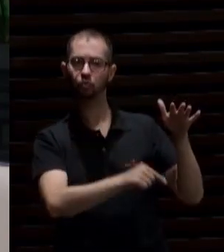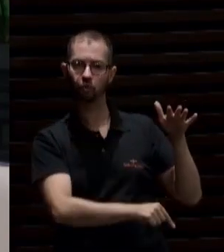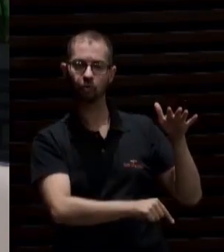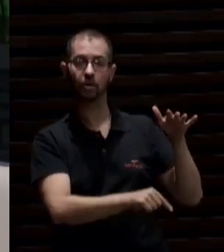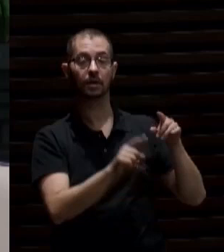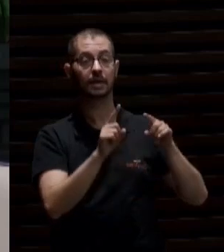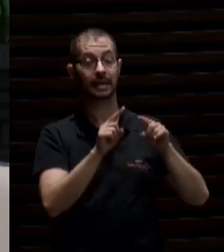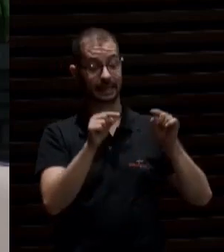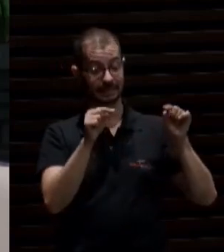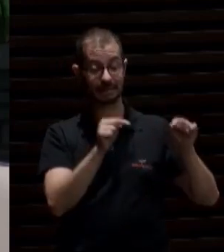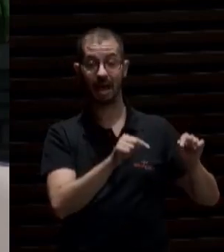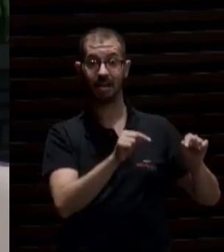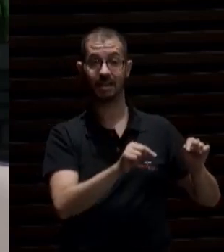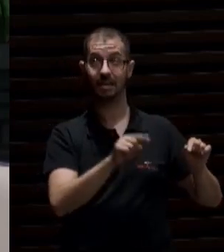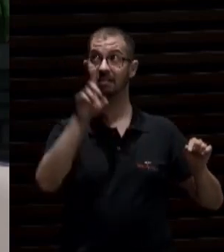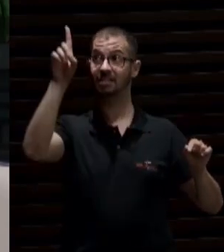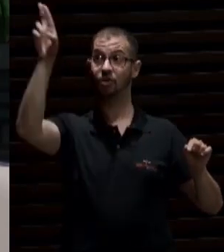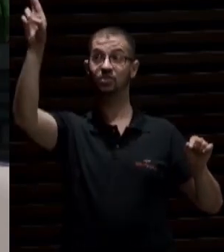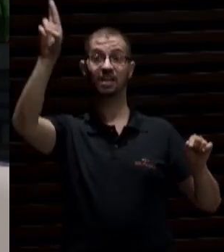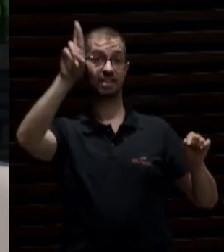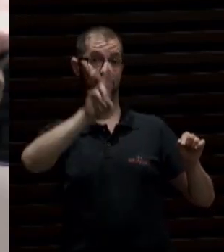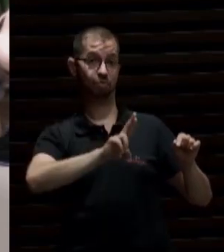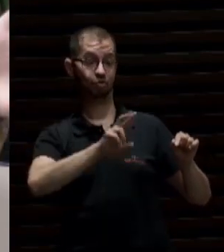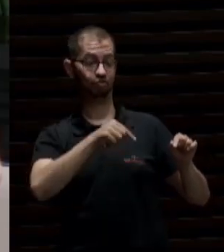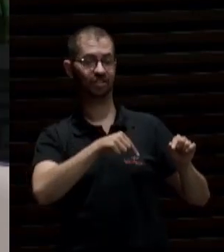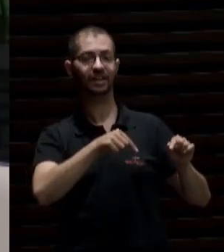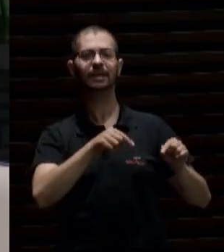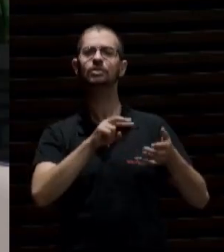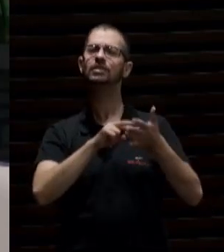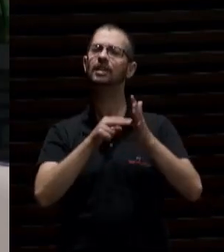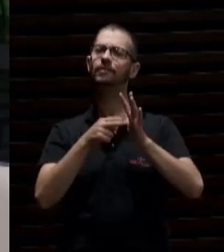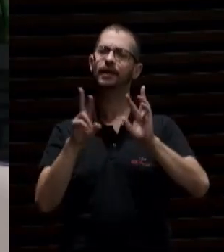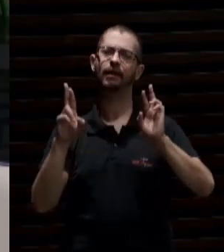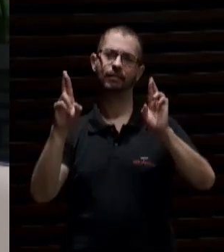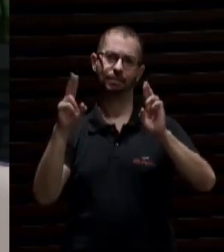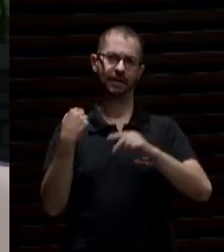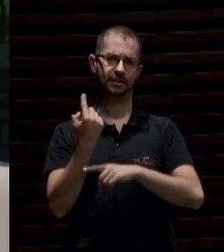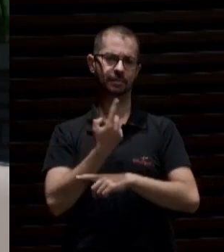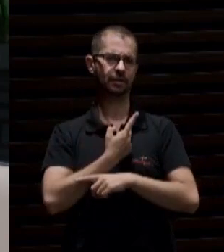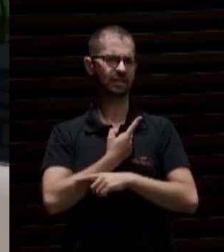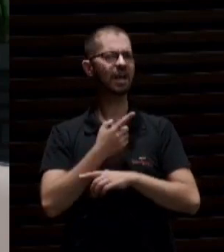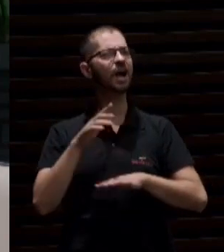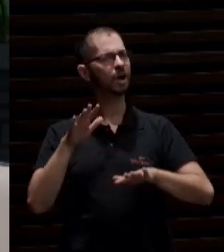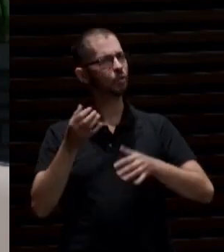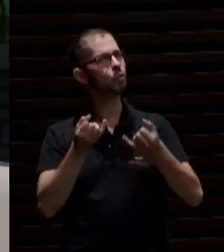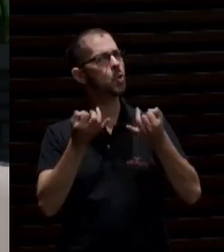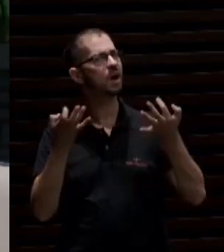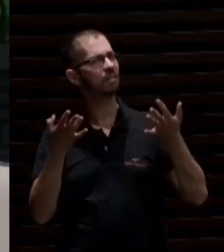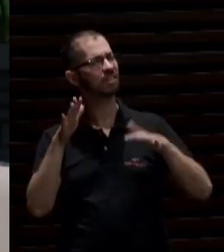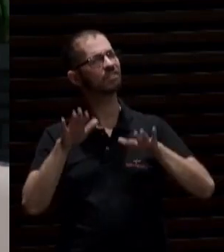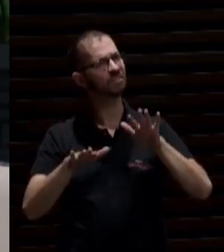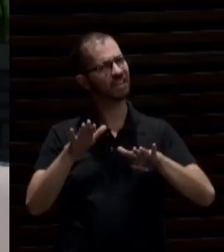que dali Deus o responde. Meus irmãos, isso é motivo de esperança para nós. Quantas são as vezes que nós nos encontramos